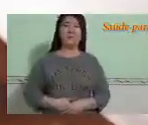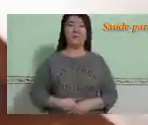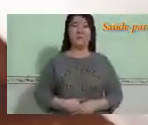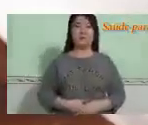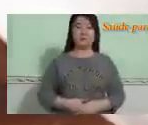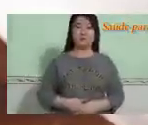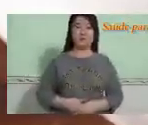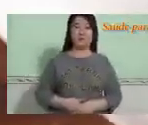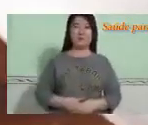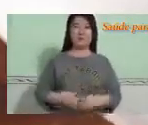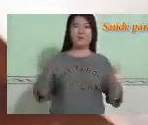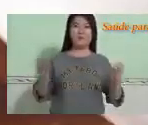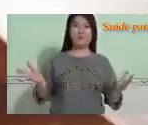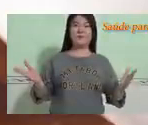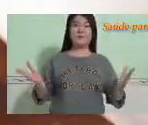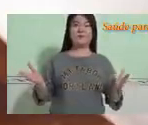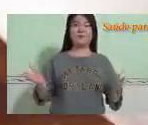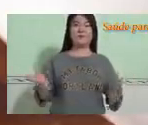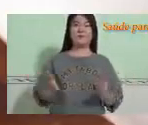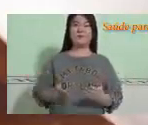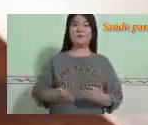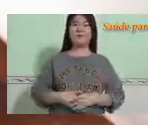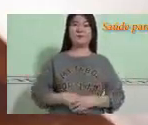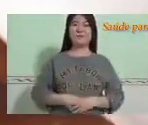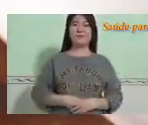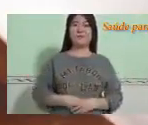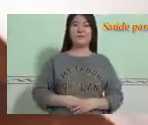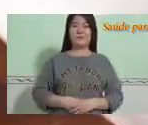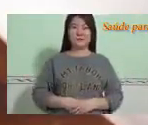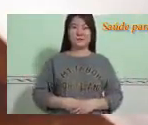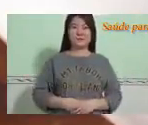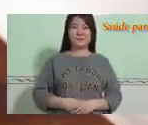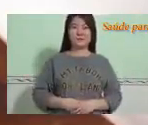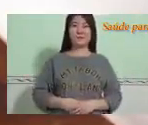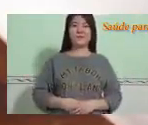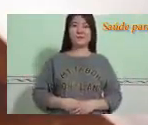2 mg/dia, triglicerídeos e colesterol, devido ao seu poder antioxidante,